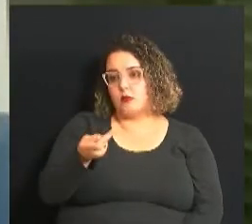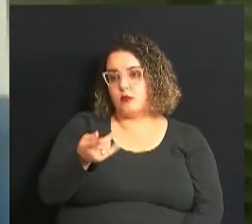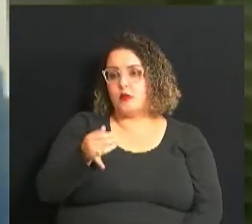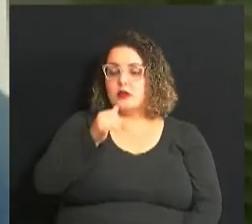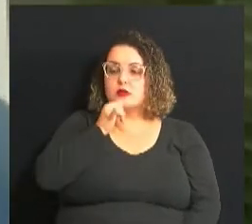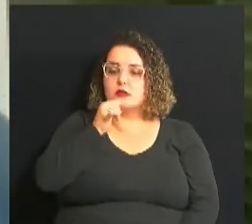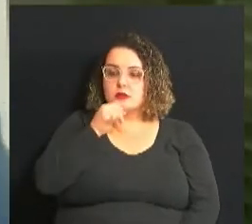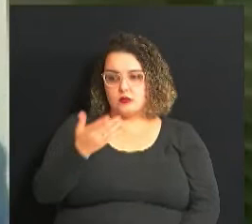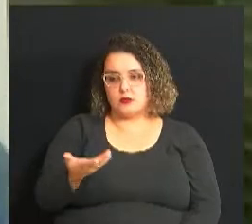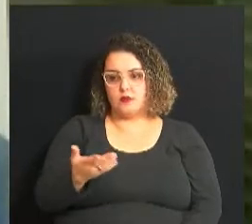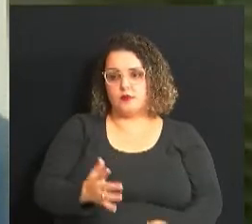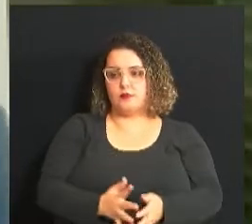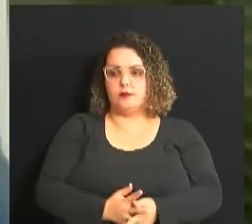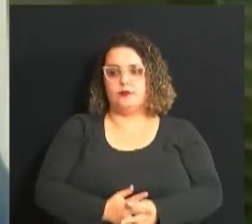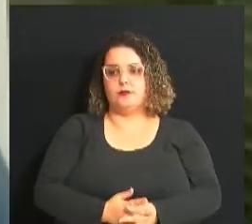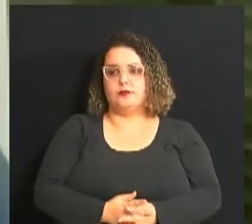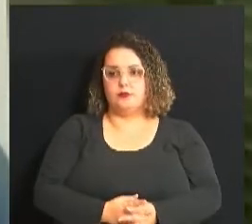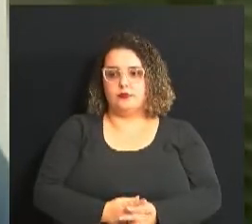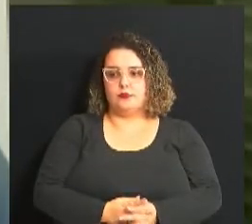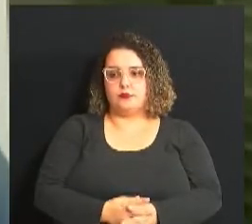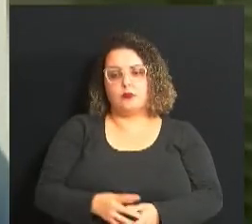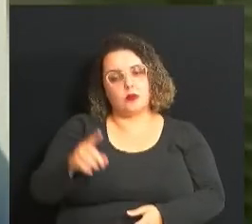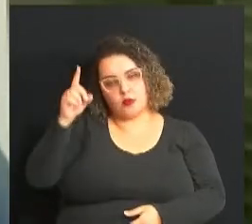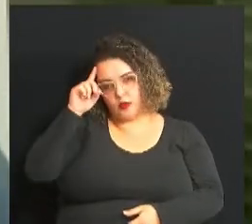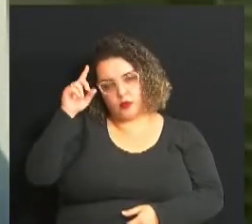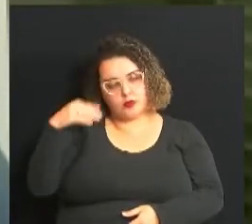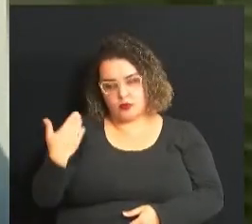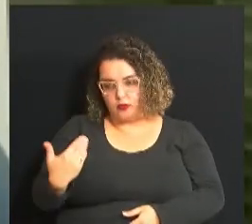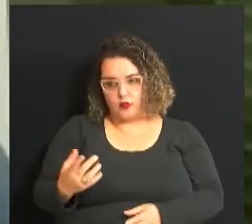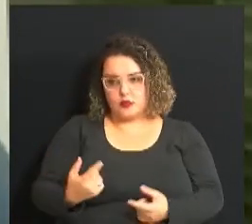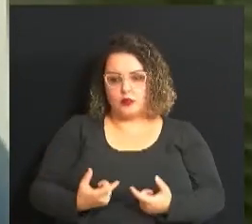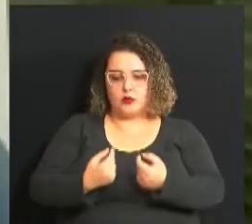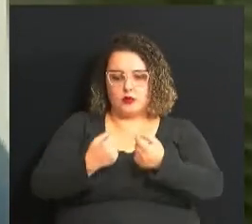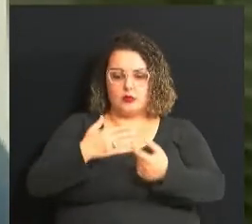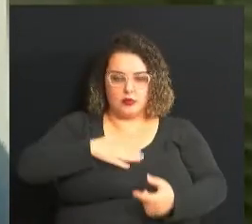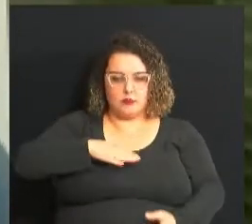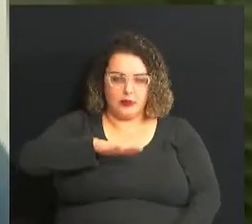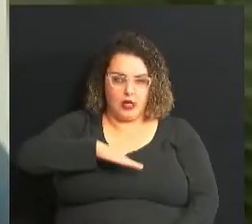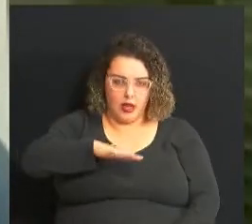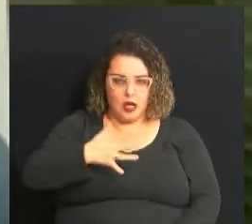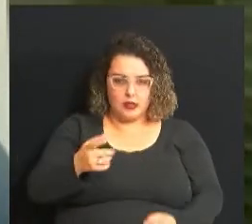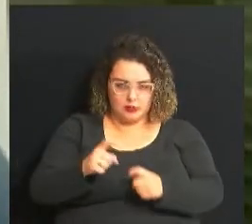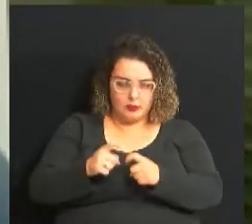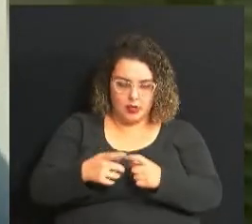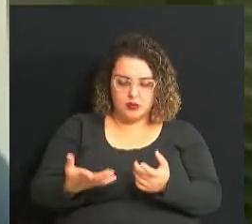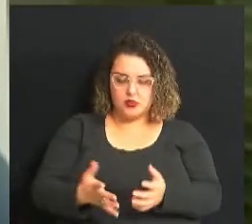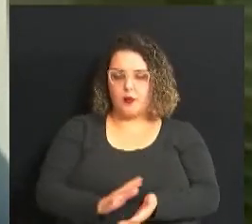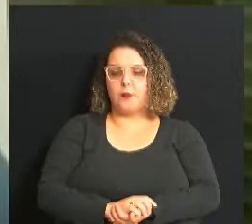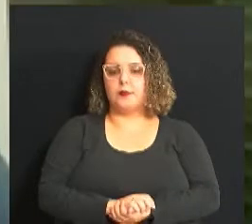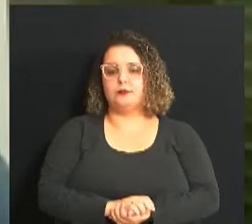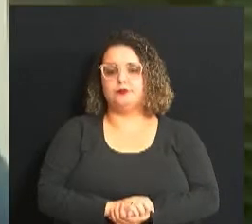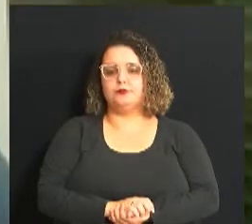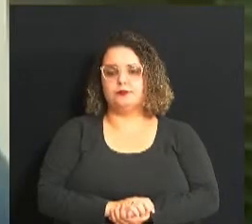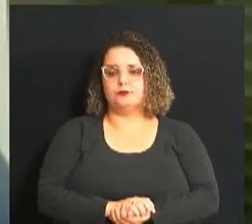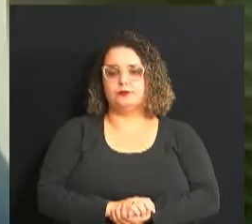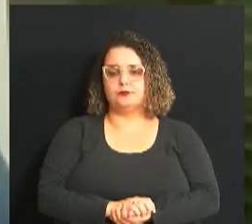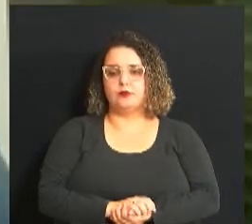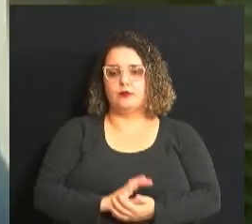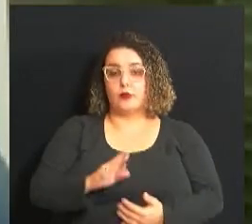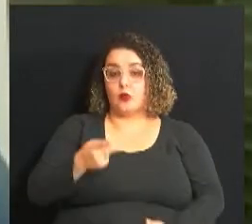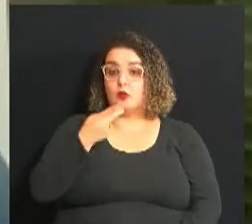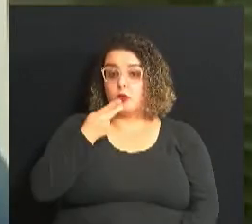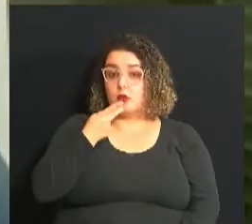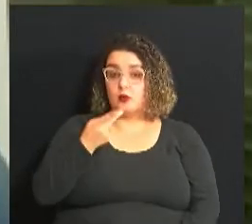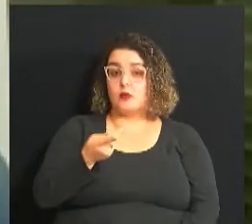trato assim, no dia a dia com câncer da minha área. Quando eu falo para um homem